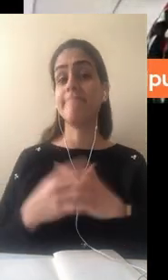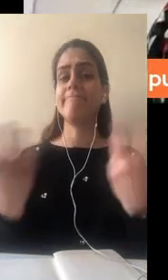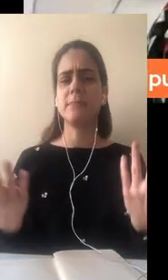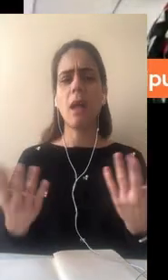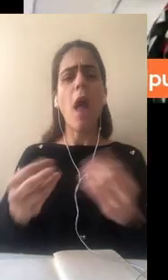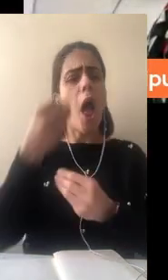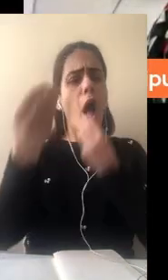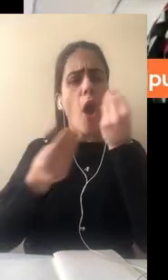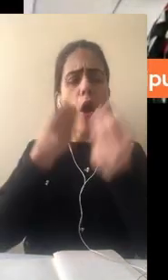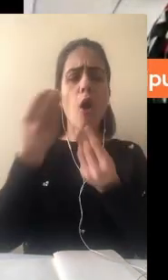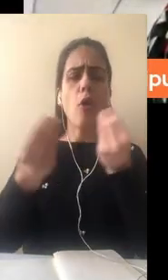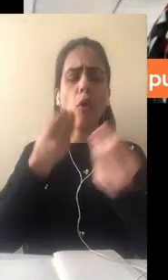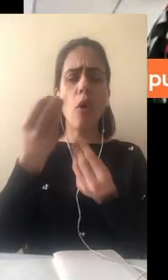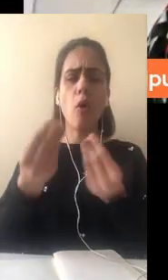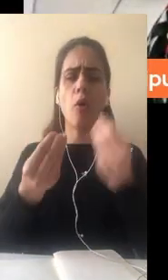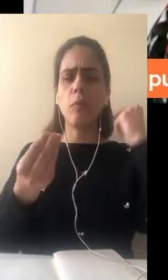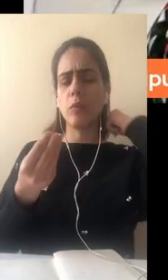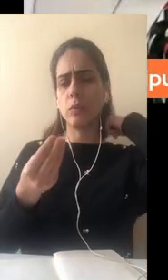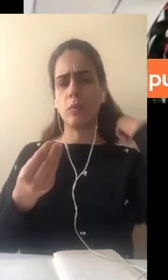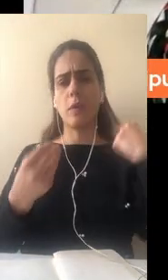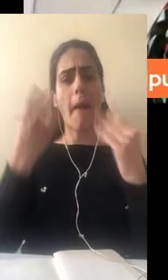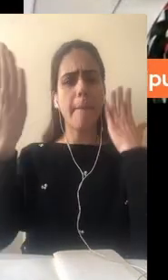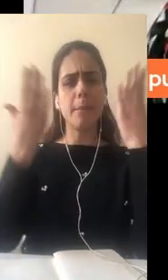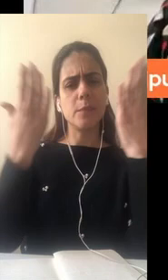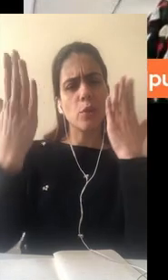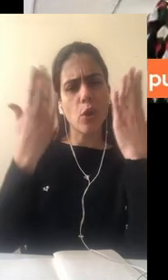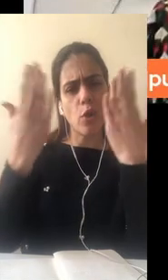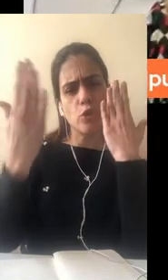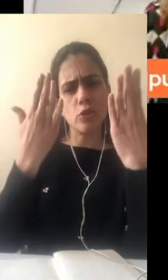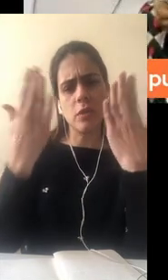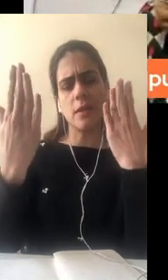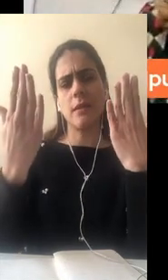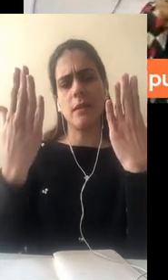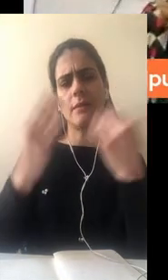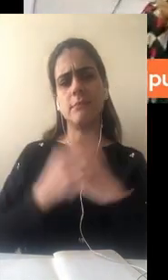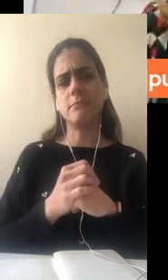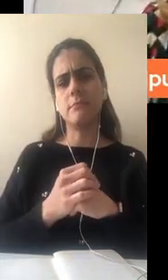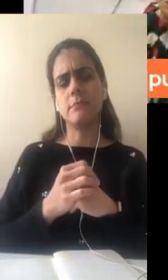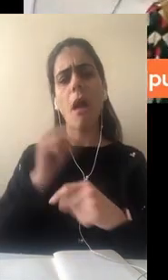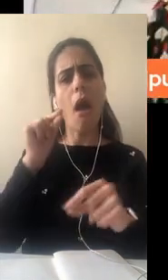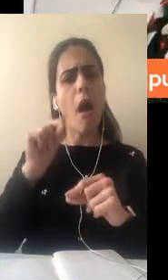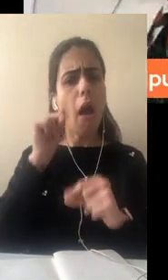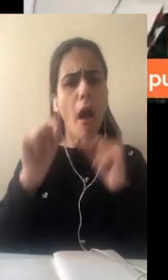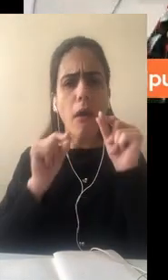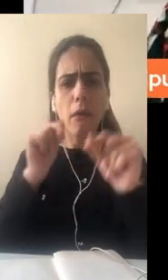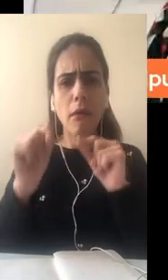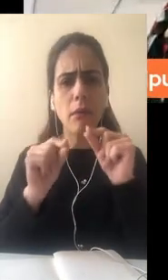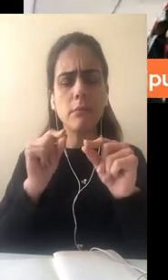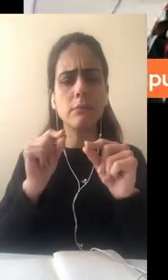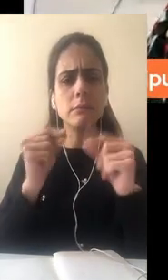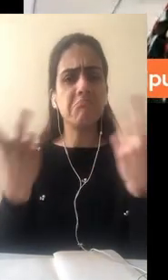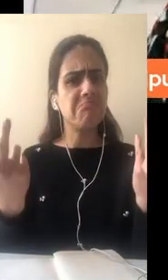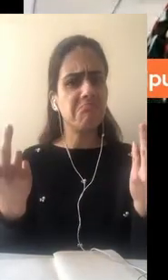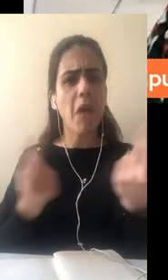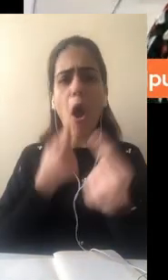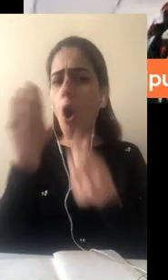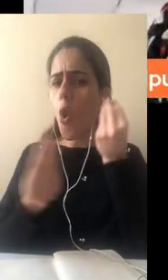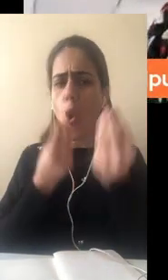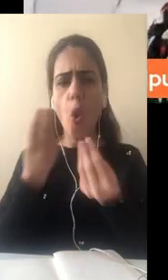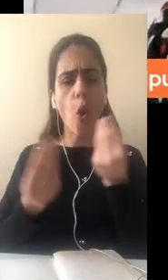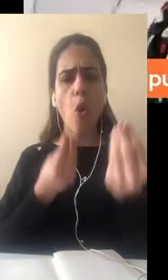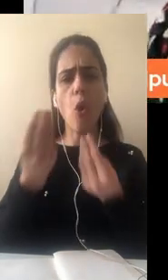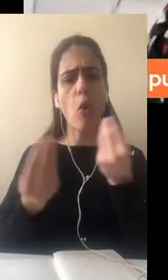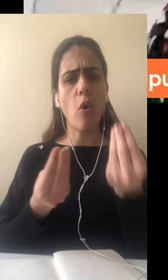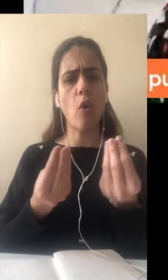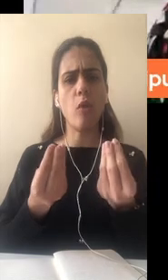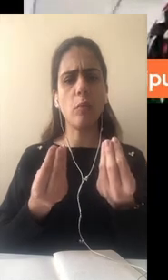por exemplo, na área da psicologia? A última vez mesmo eu vi um vídeo horrível que traumatizava a